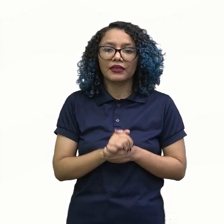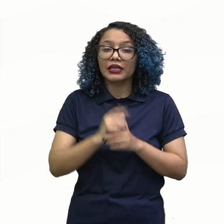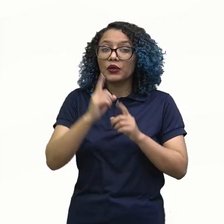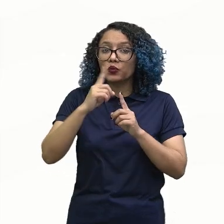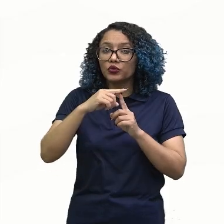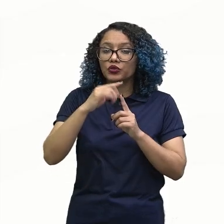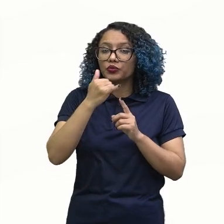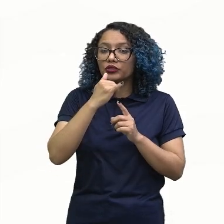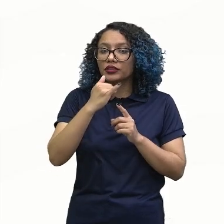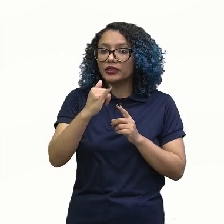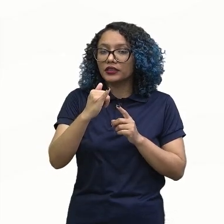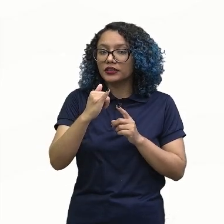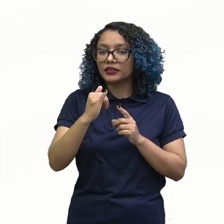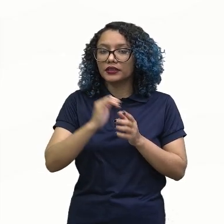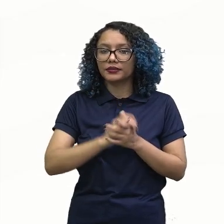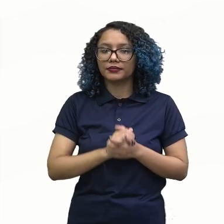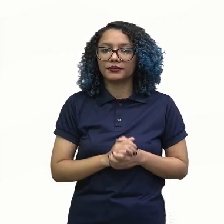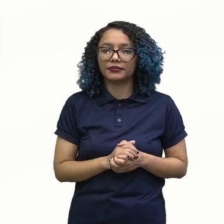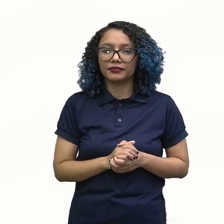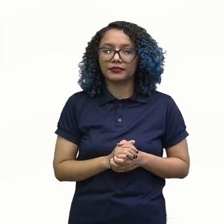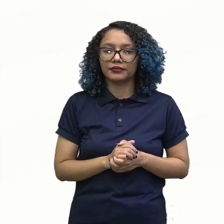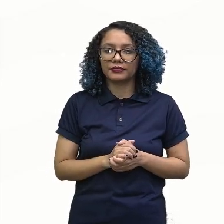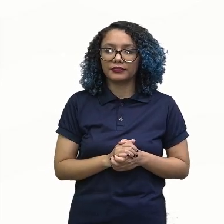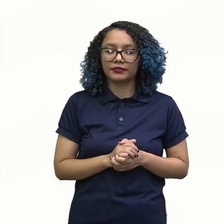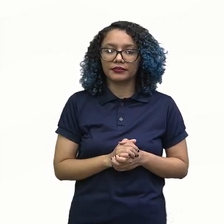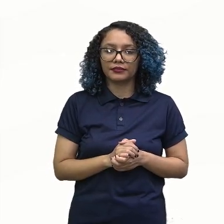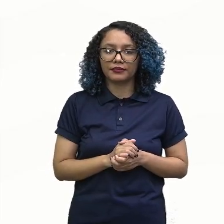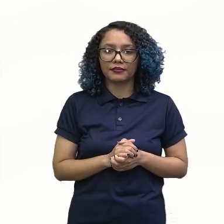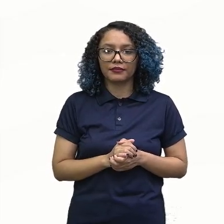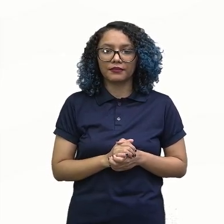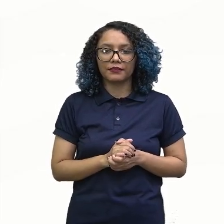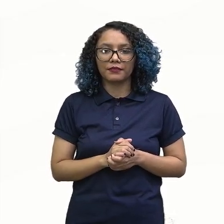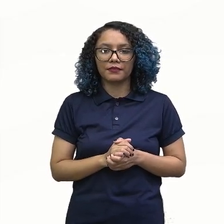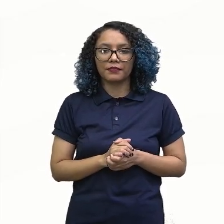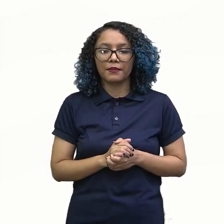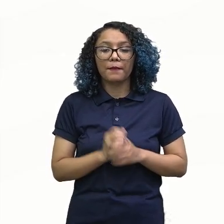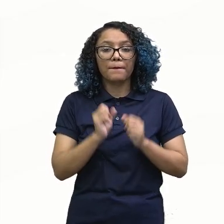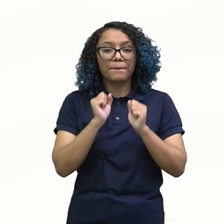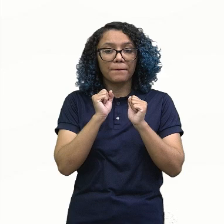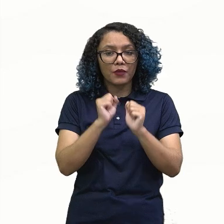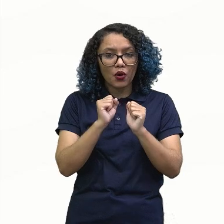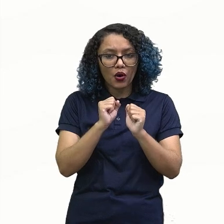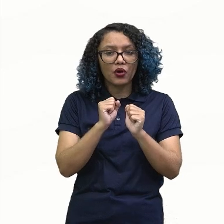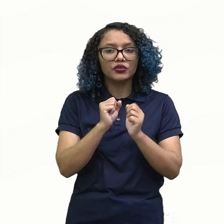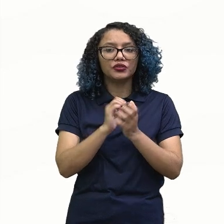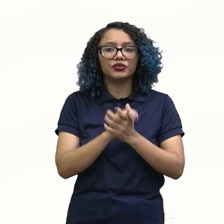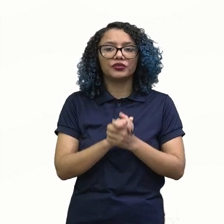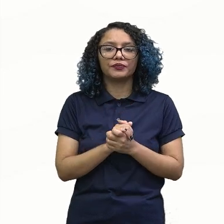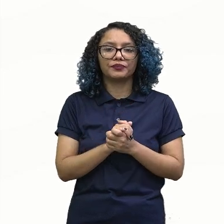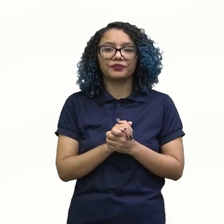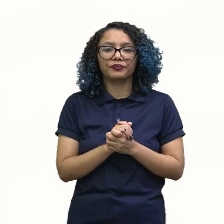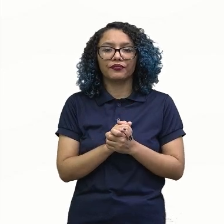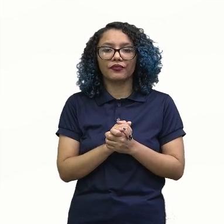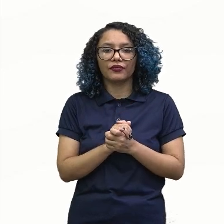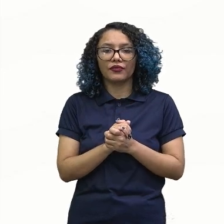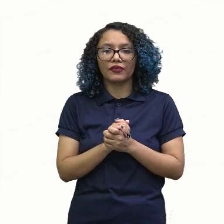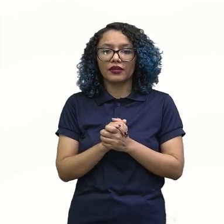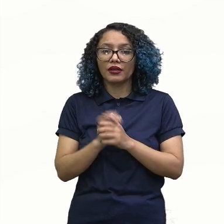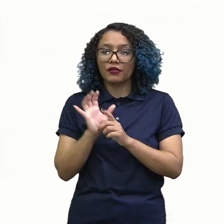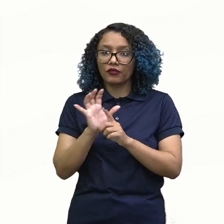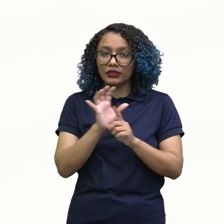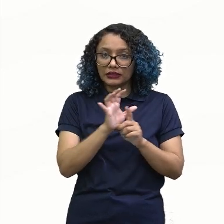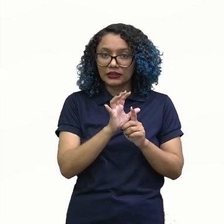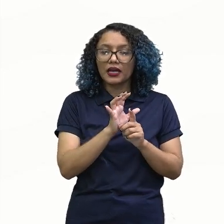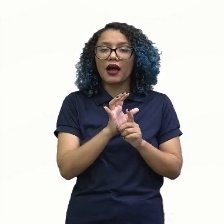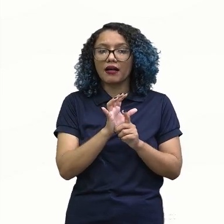energia poderá gerar várias situações que envolvem o meio ambiente para o bem.